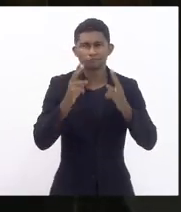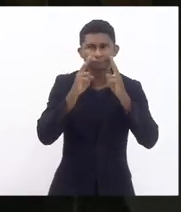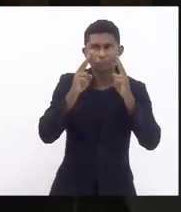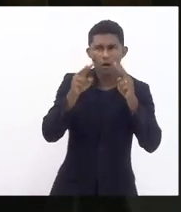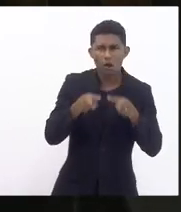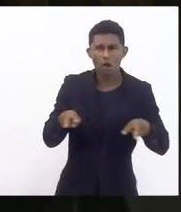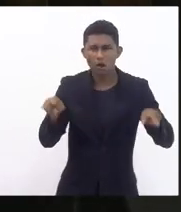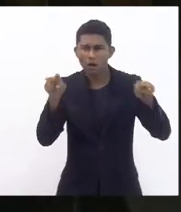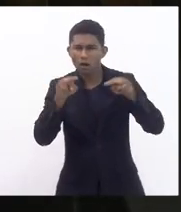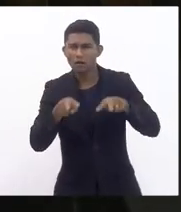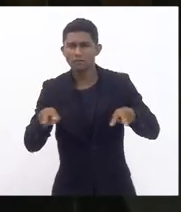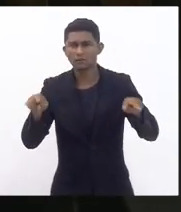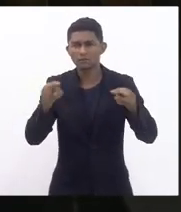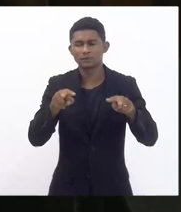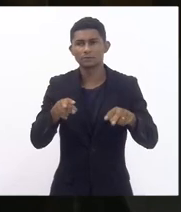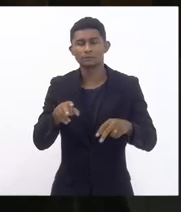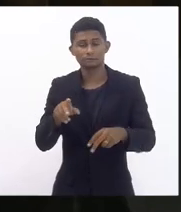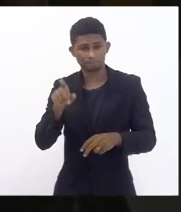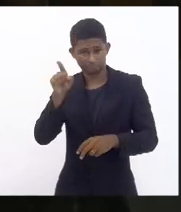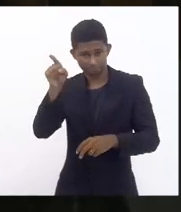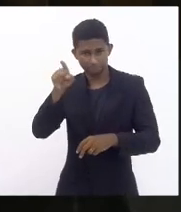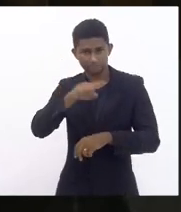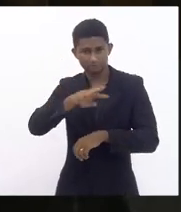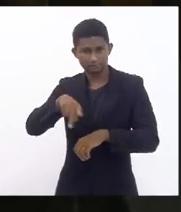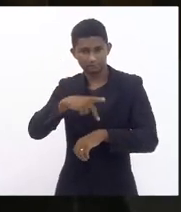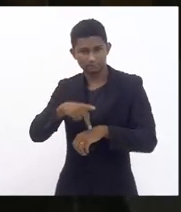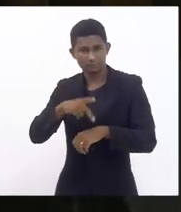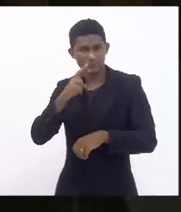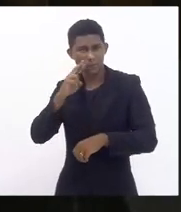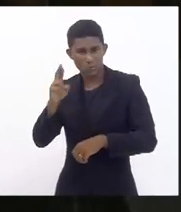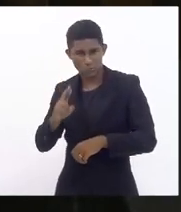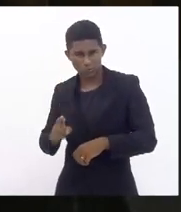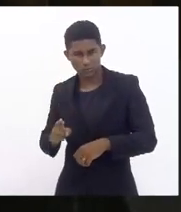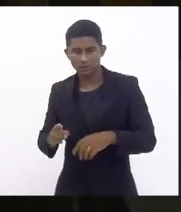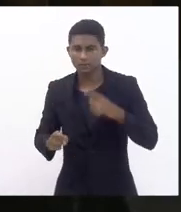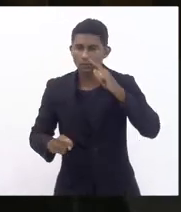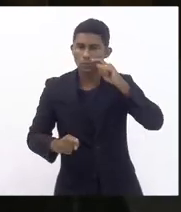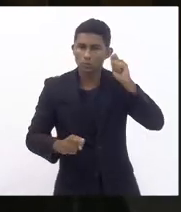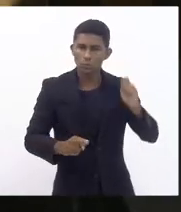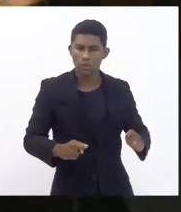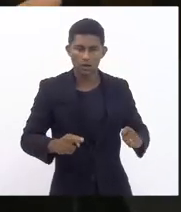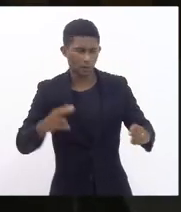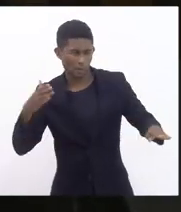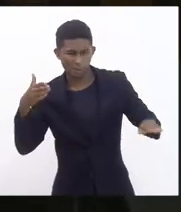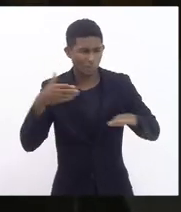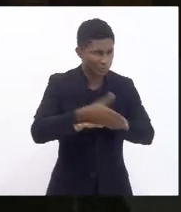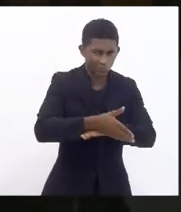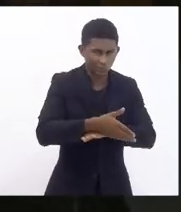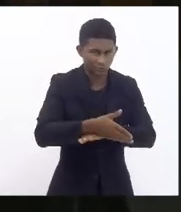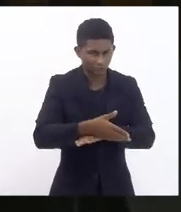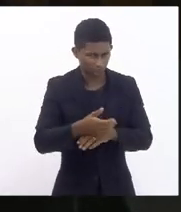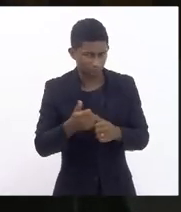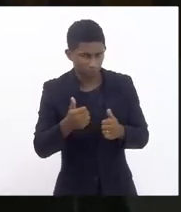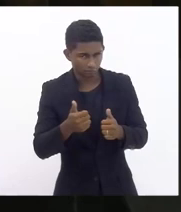um dos impérios, que é o russo, invade a Ucrânia. O outro